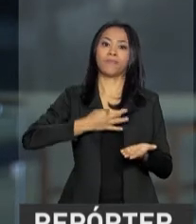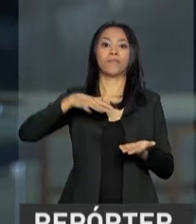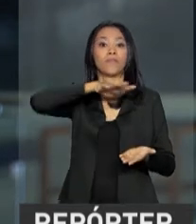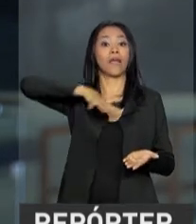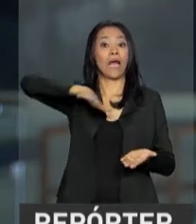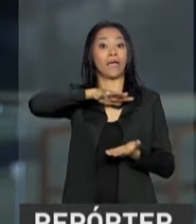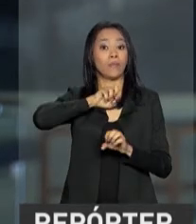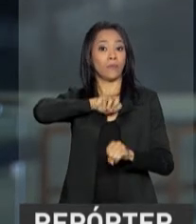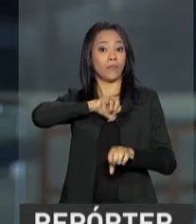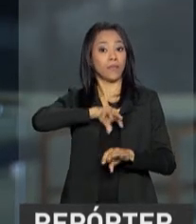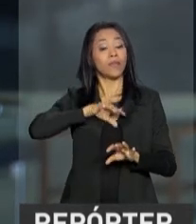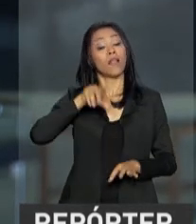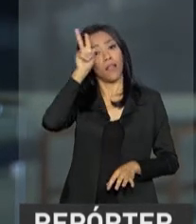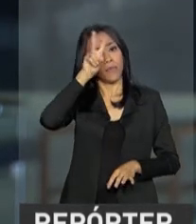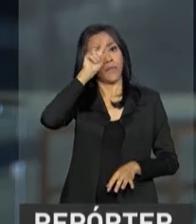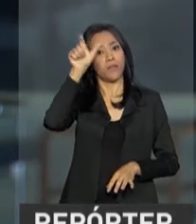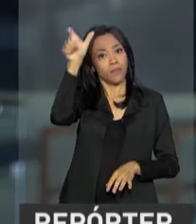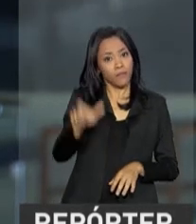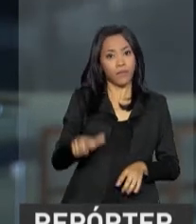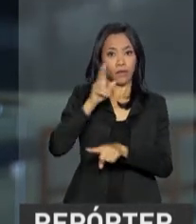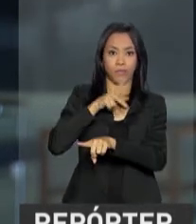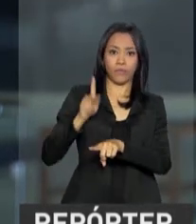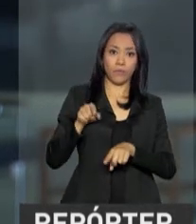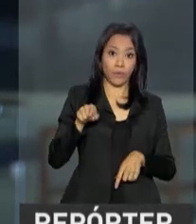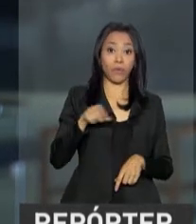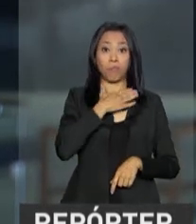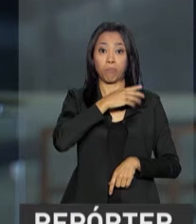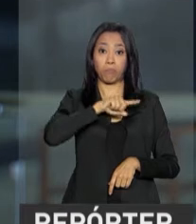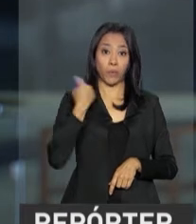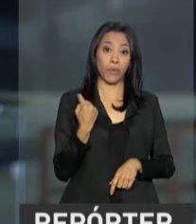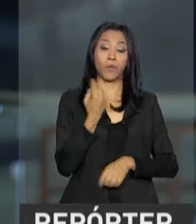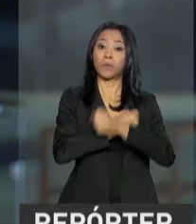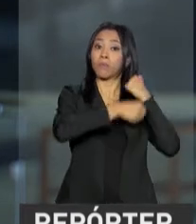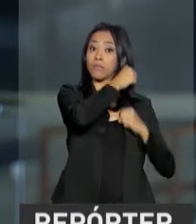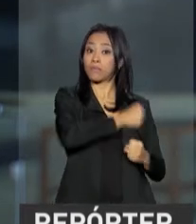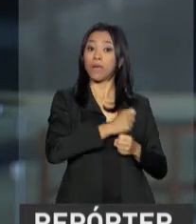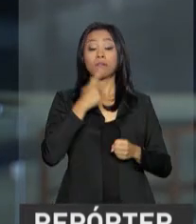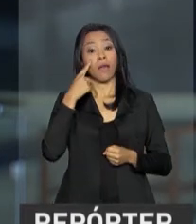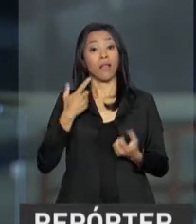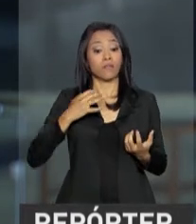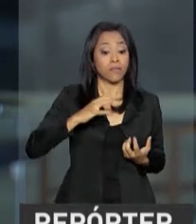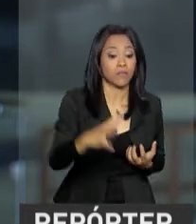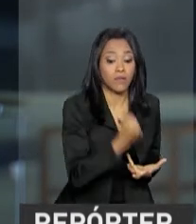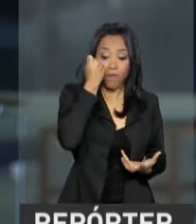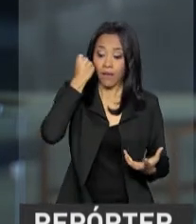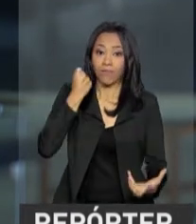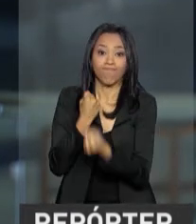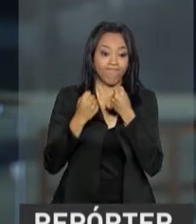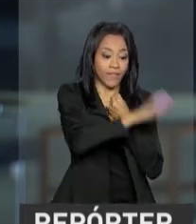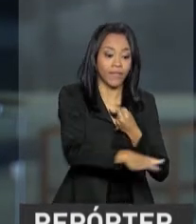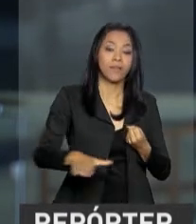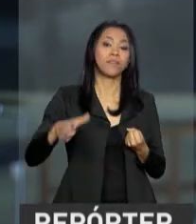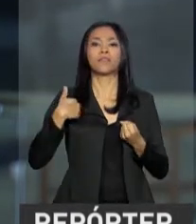é relembrando que a professora helen de abril silva batista morreu no ano passado ao tentar salvar crianças de uma